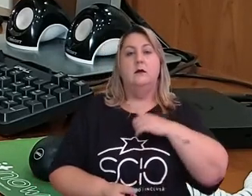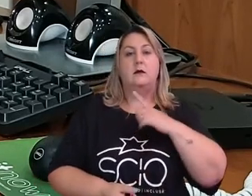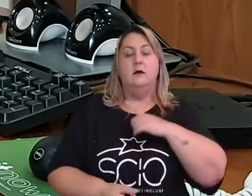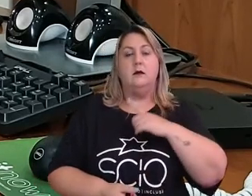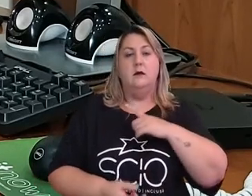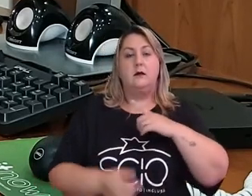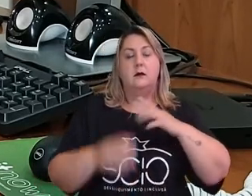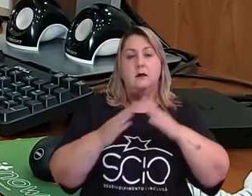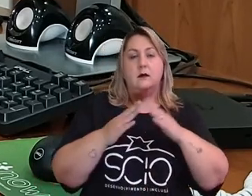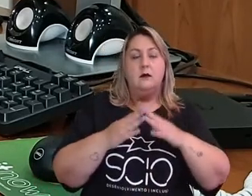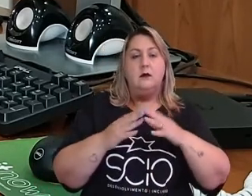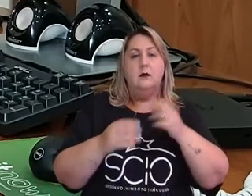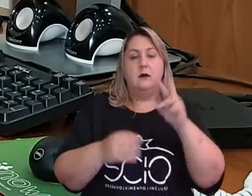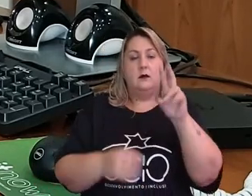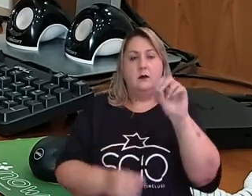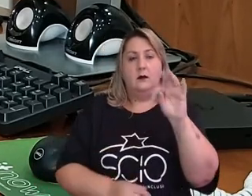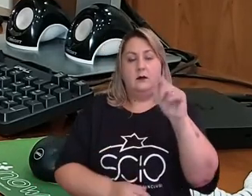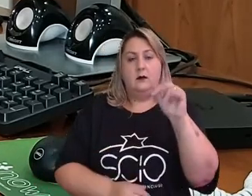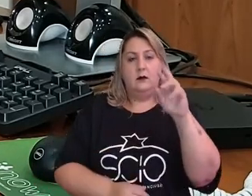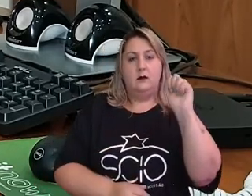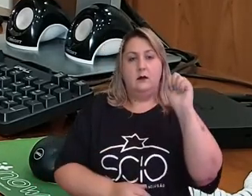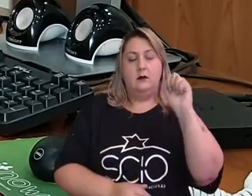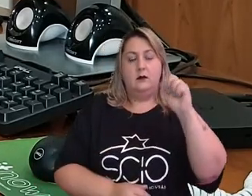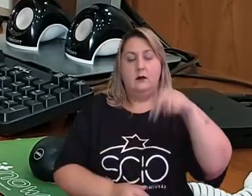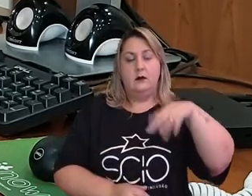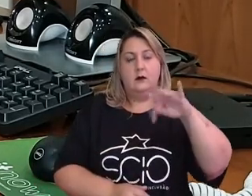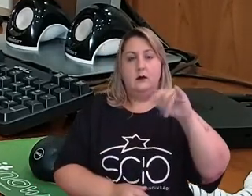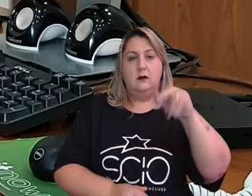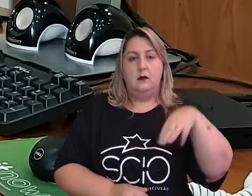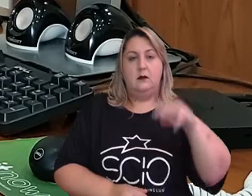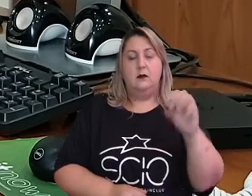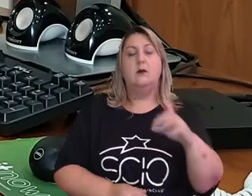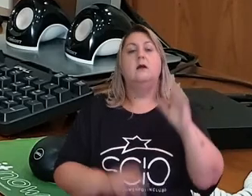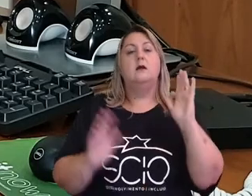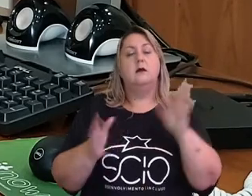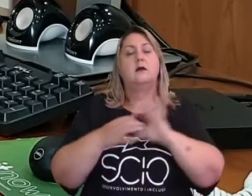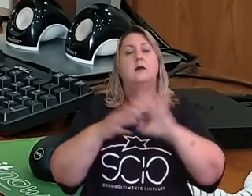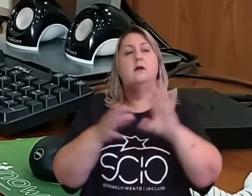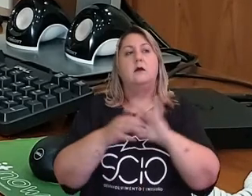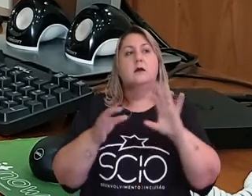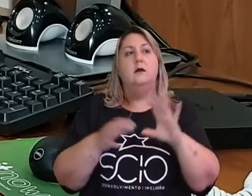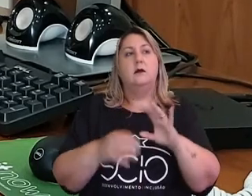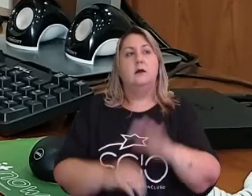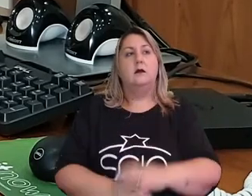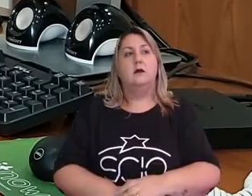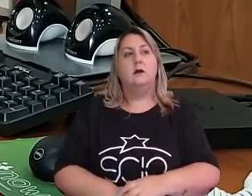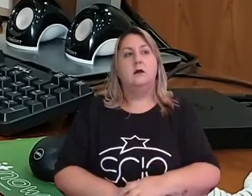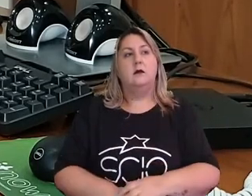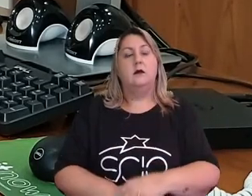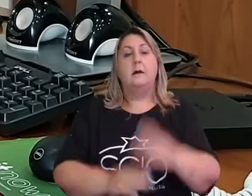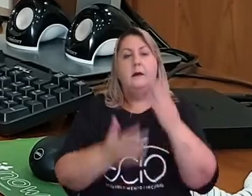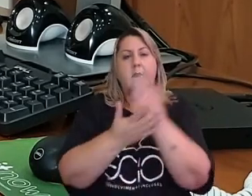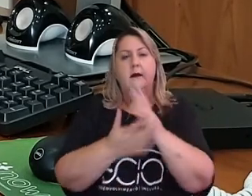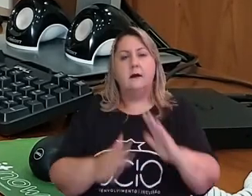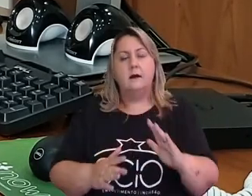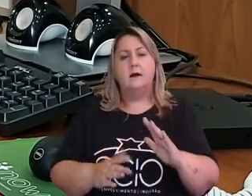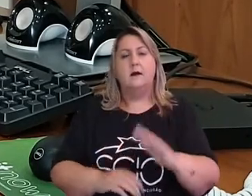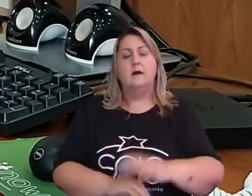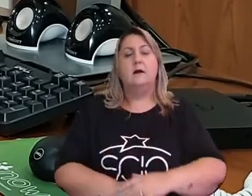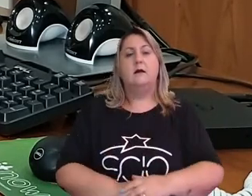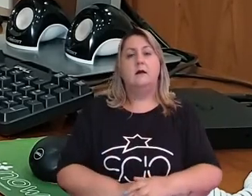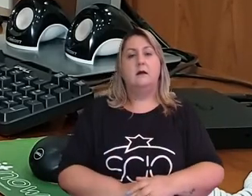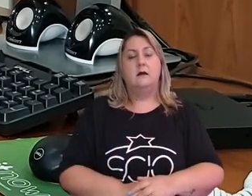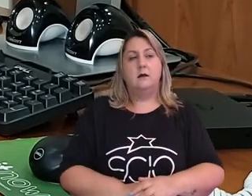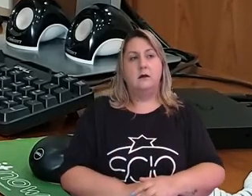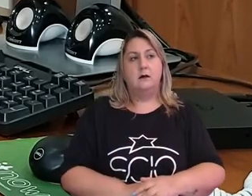resultados a todo o time, né? E não podemos deixar de pensar nunca no nosso ICI. E para fechar no ICI, né, e